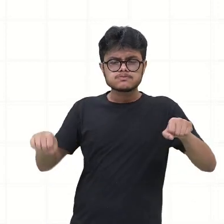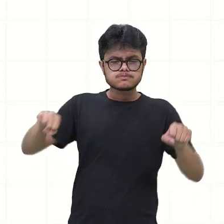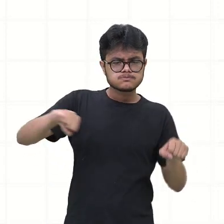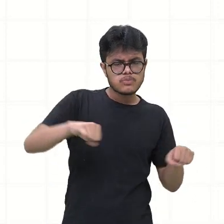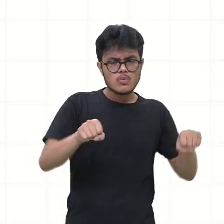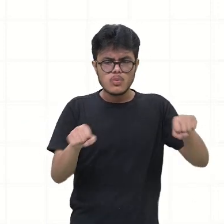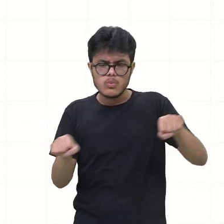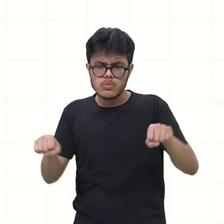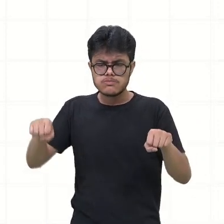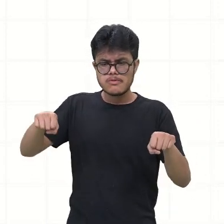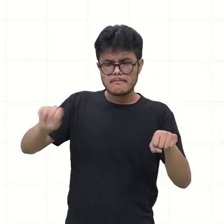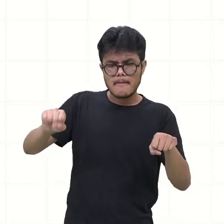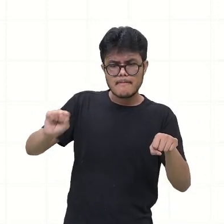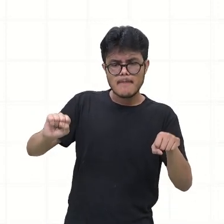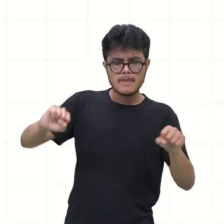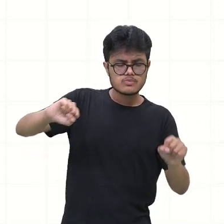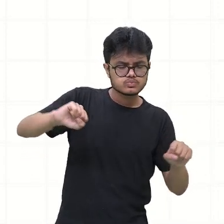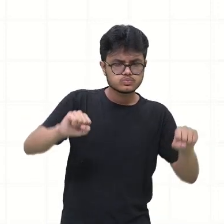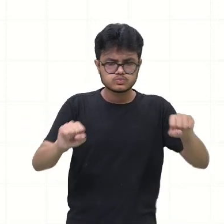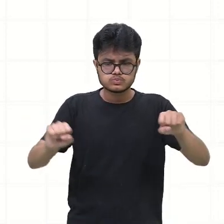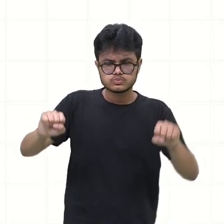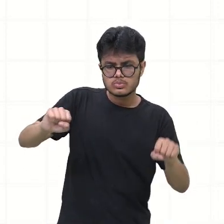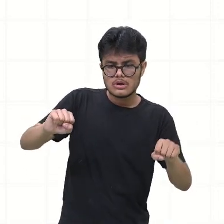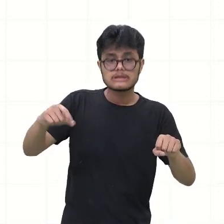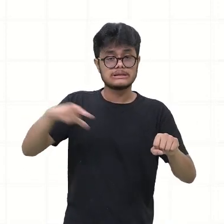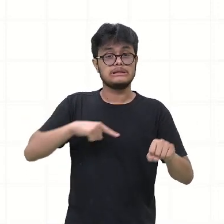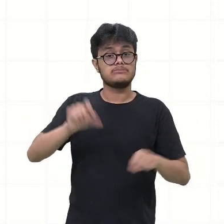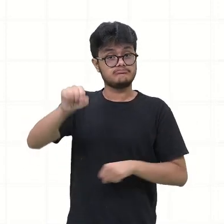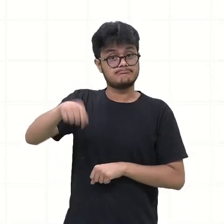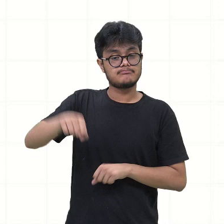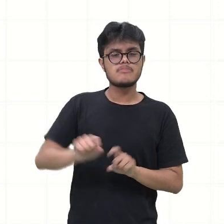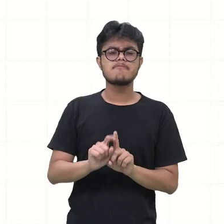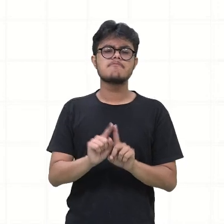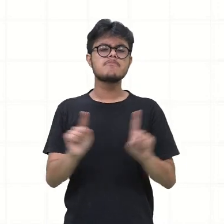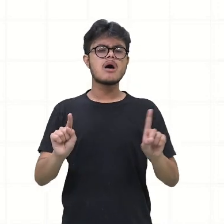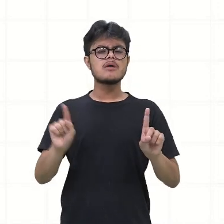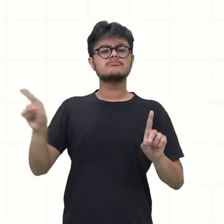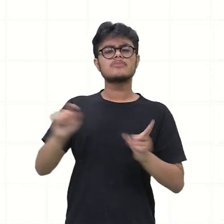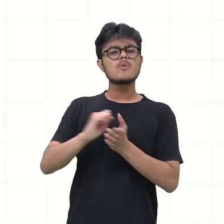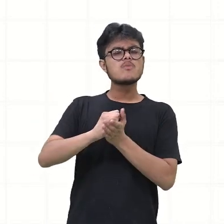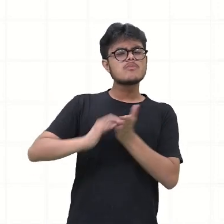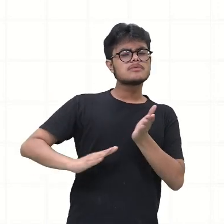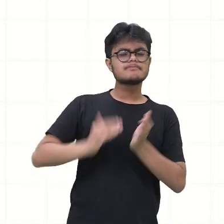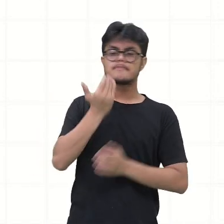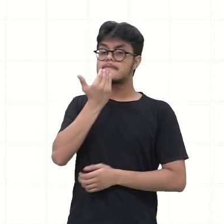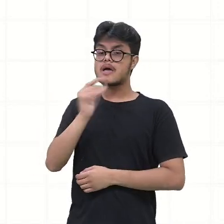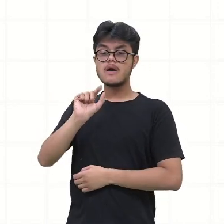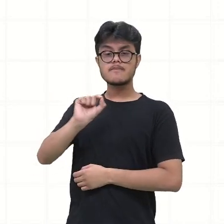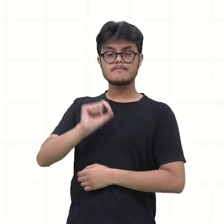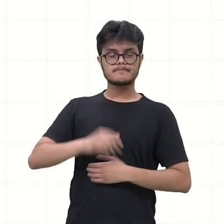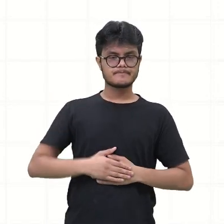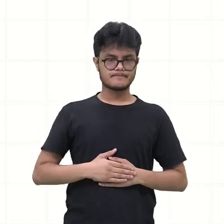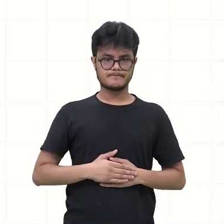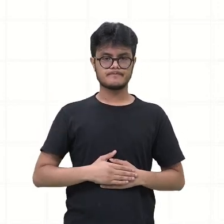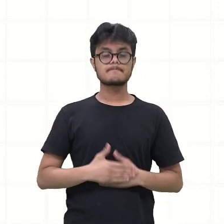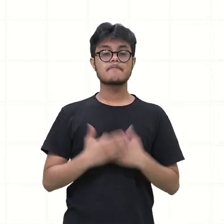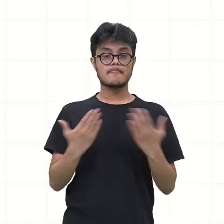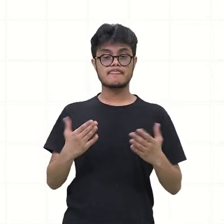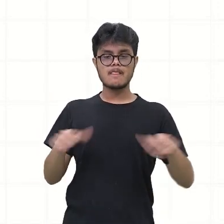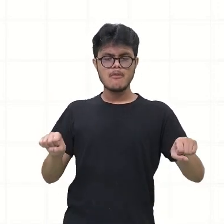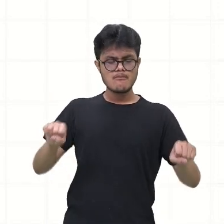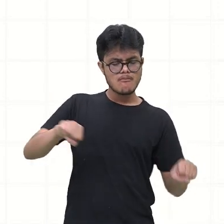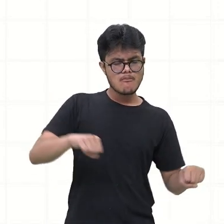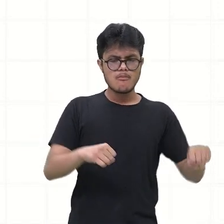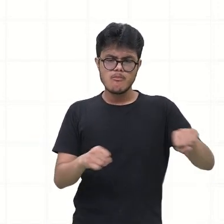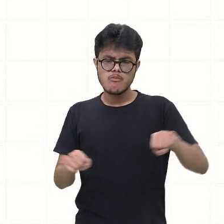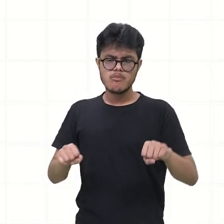movimento aqui entre os cones, certo? E aí, o que fala? Sabendo que os